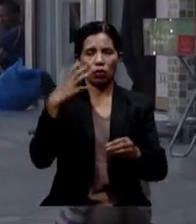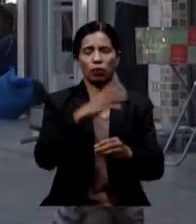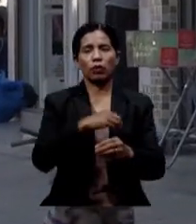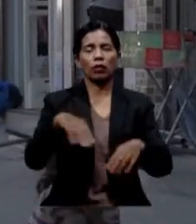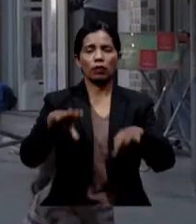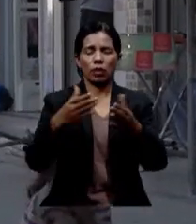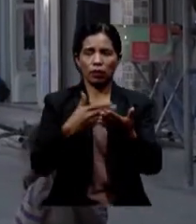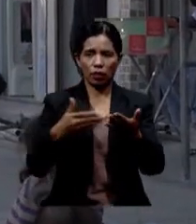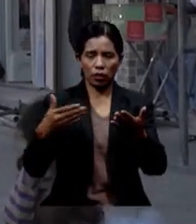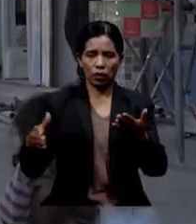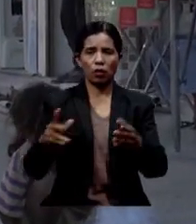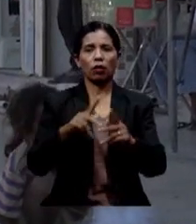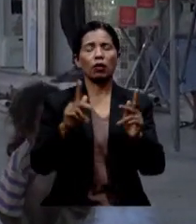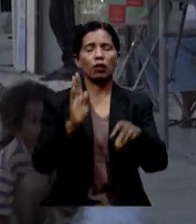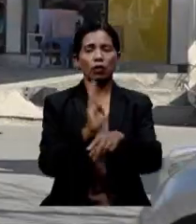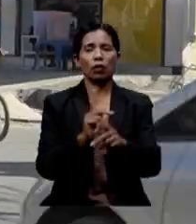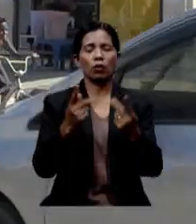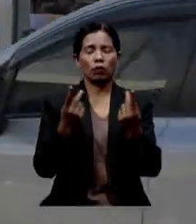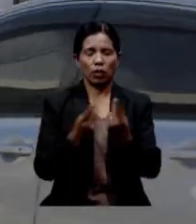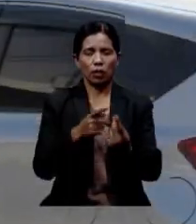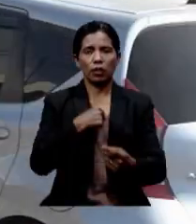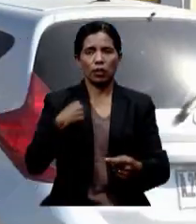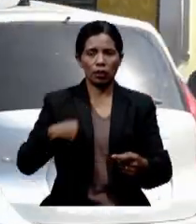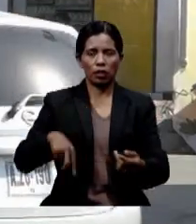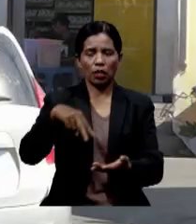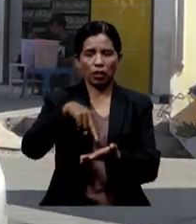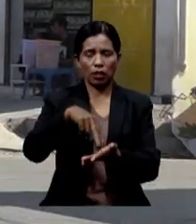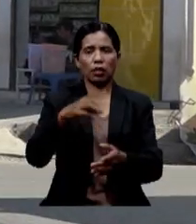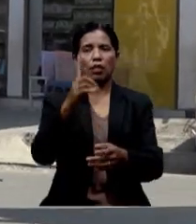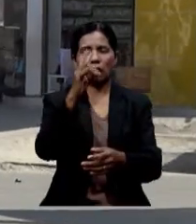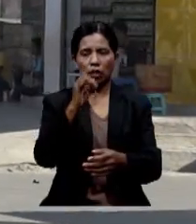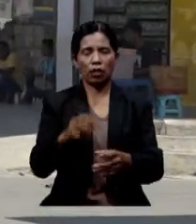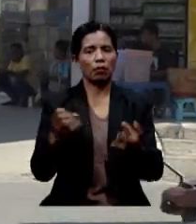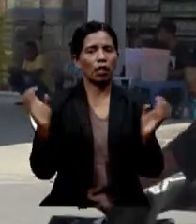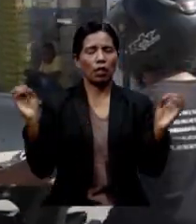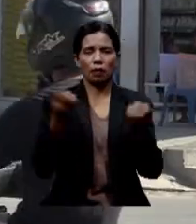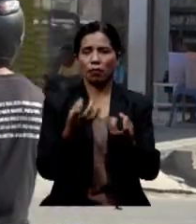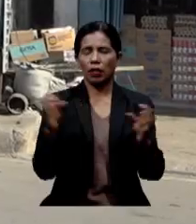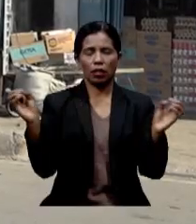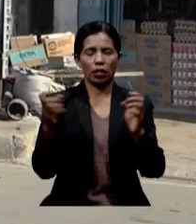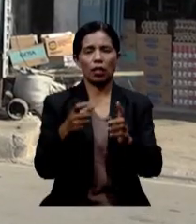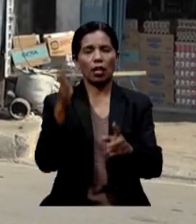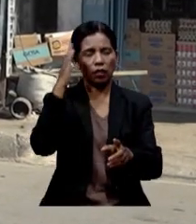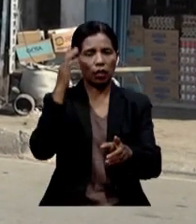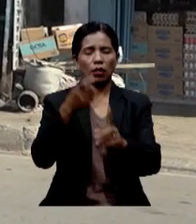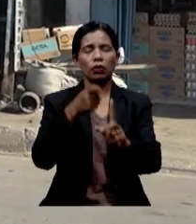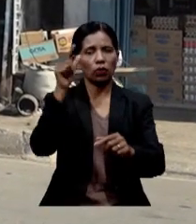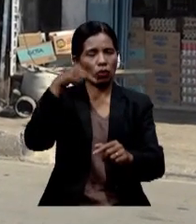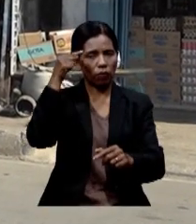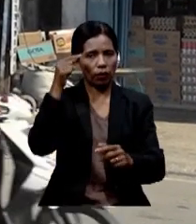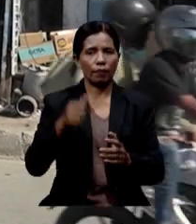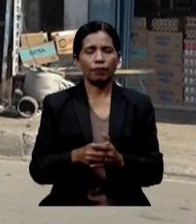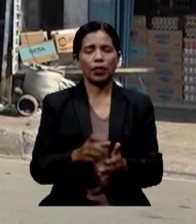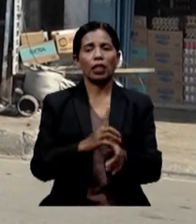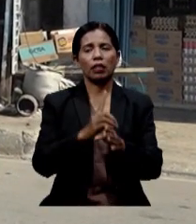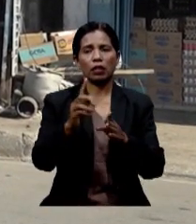Sira, nebe empresário chinês Sira Hari e a capital dele, para la ia conhecimento Russi governo. Na